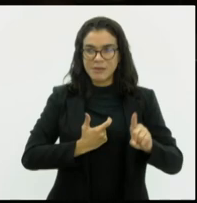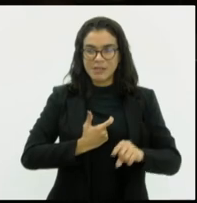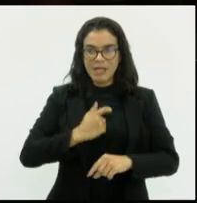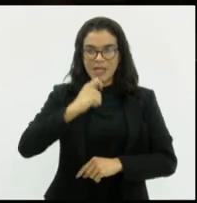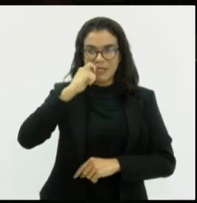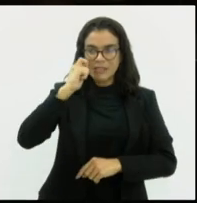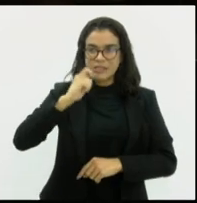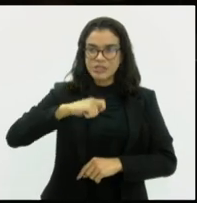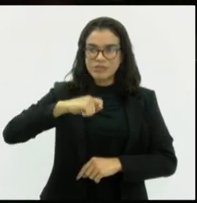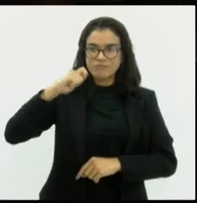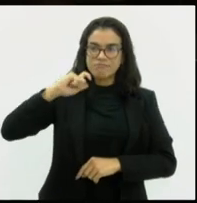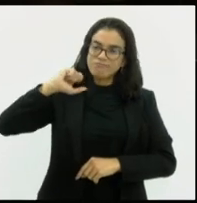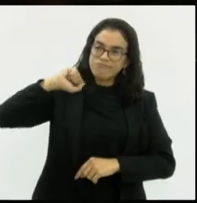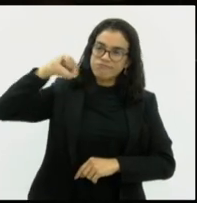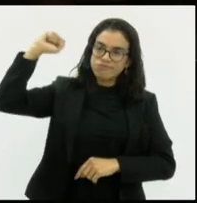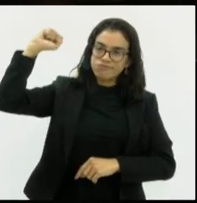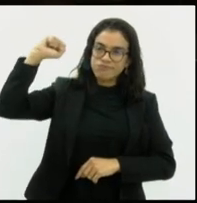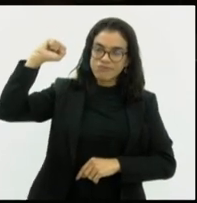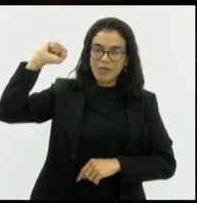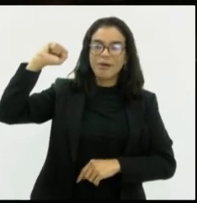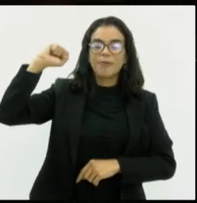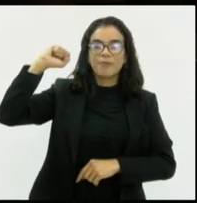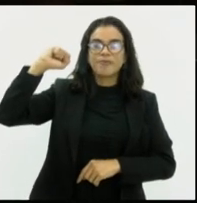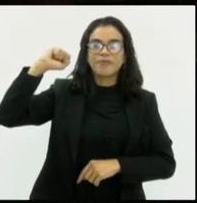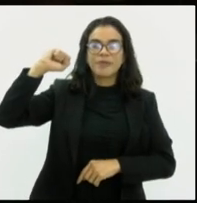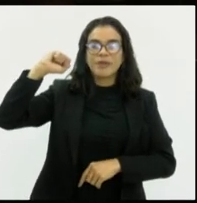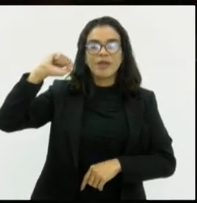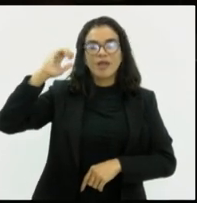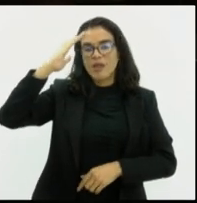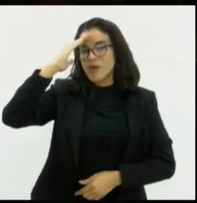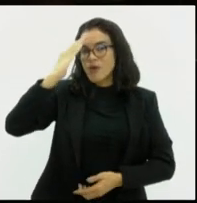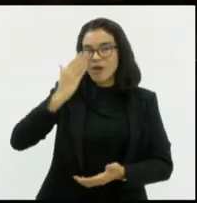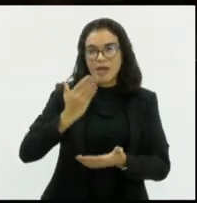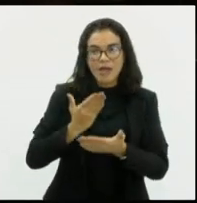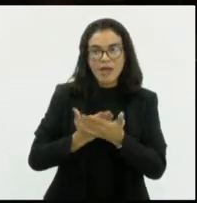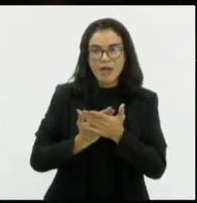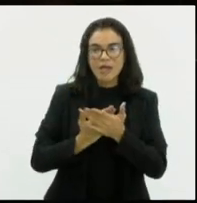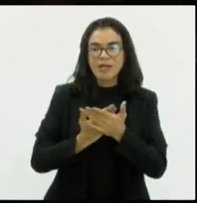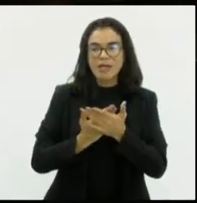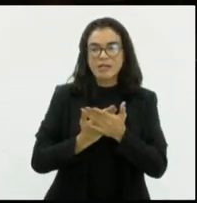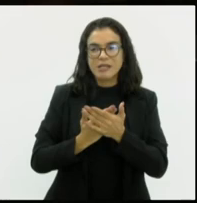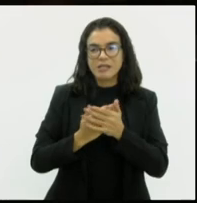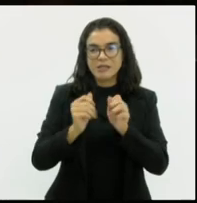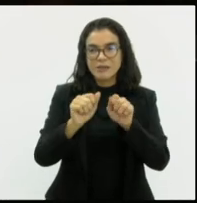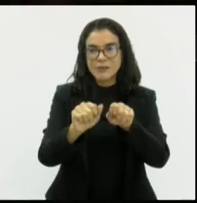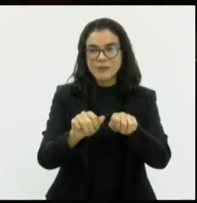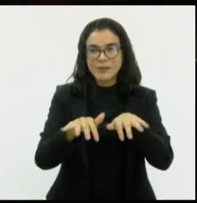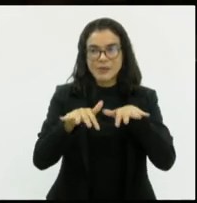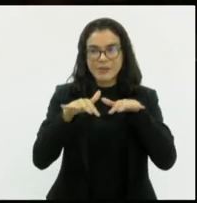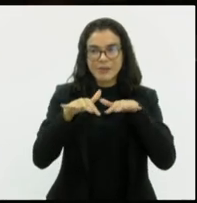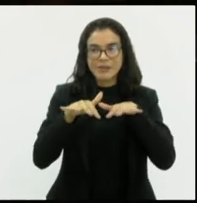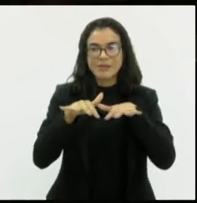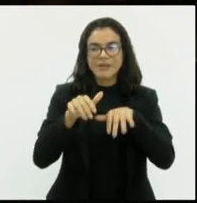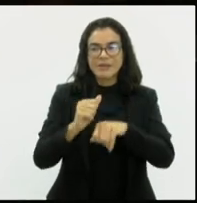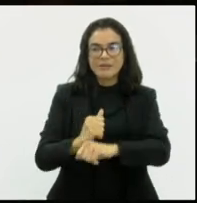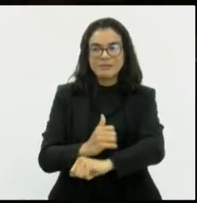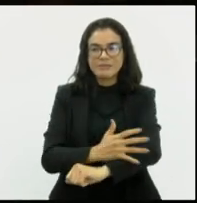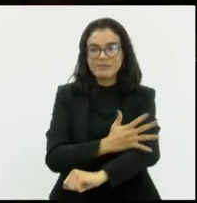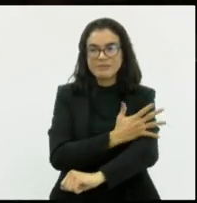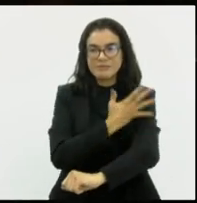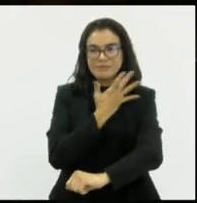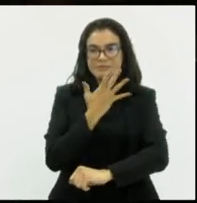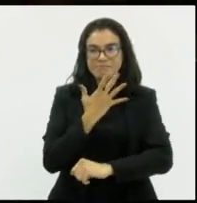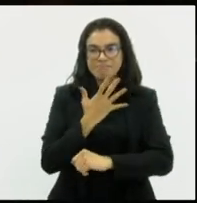tão importante, eu acredito que seja uma das sessões mais emocionantes que essa casa